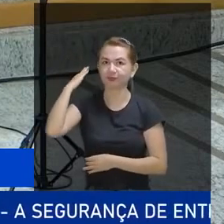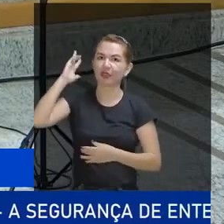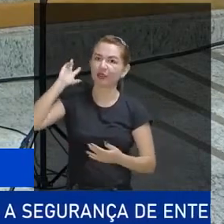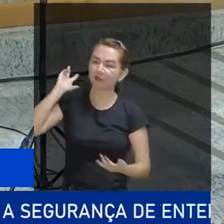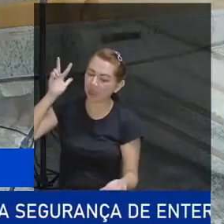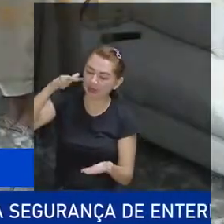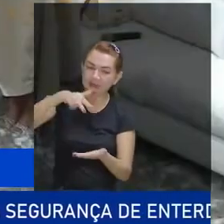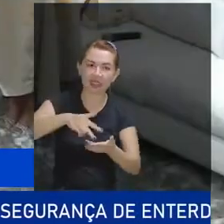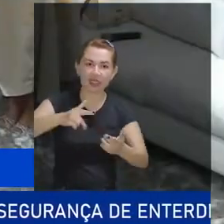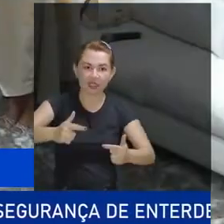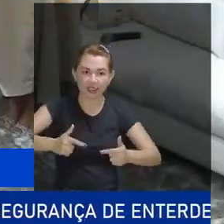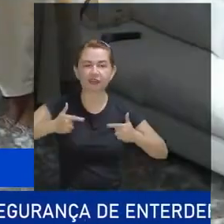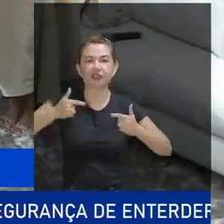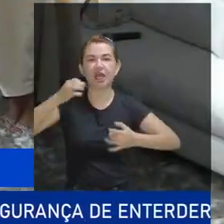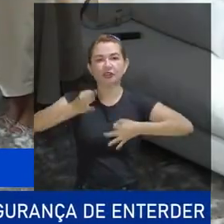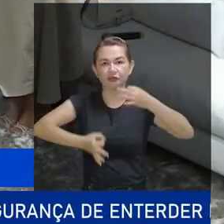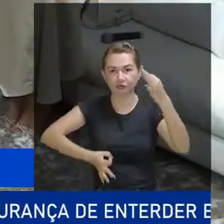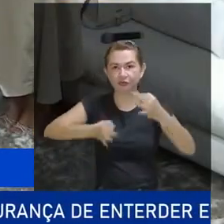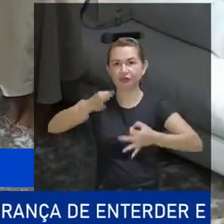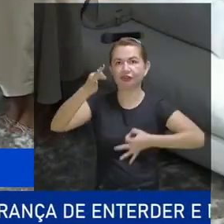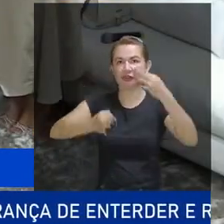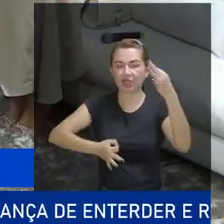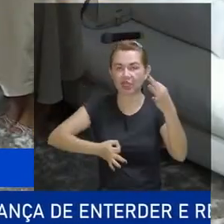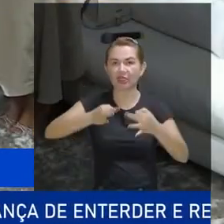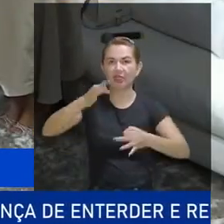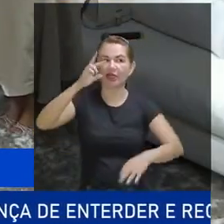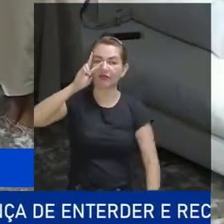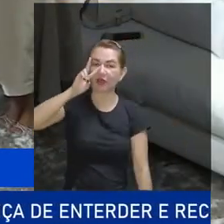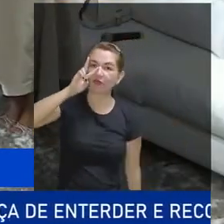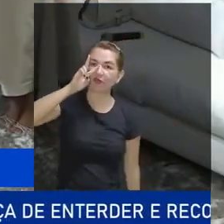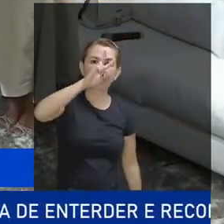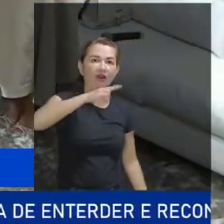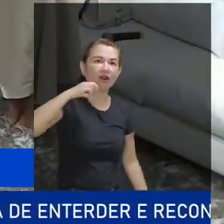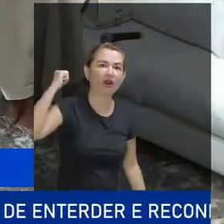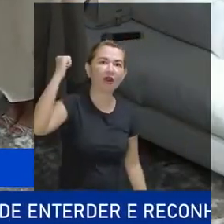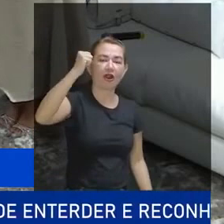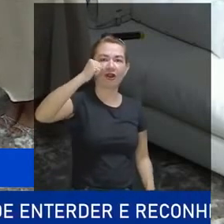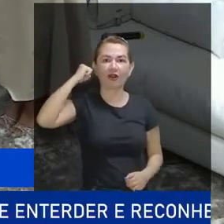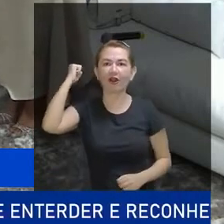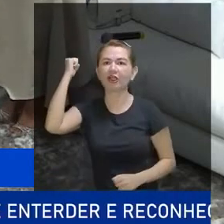passado. Mas ergues da justiça a clava